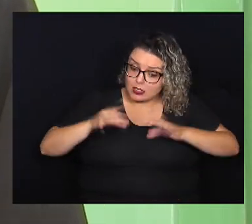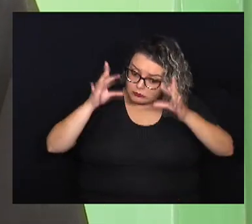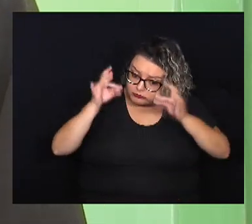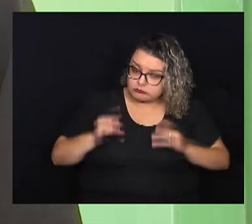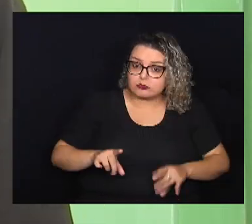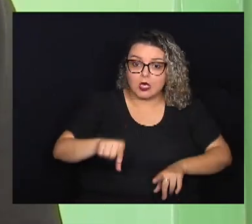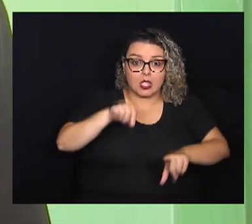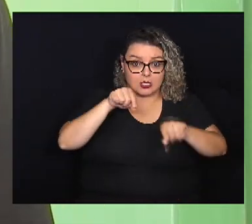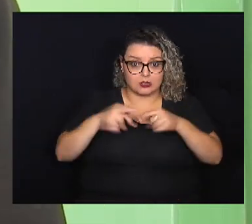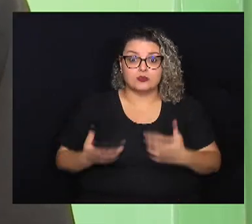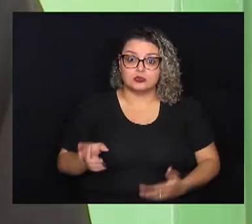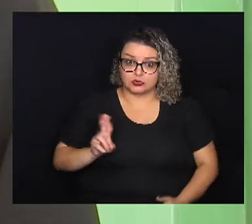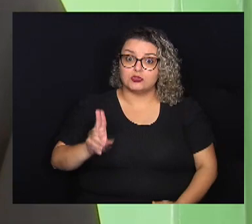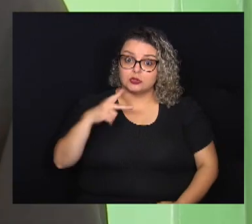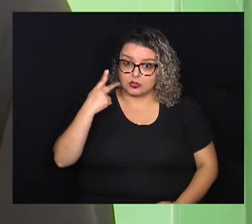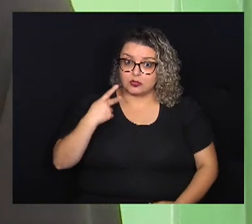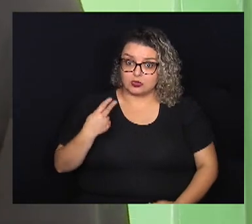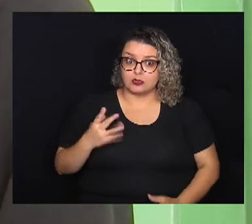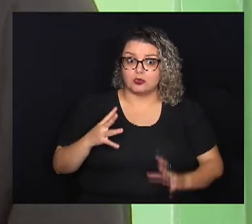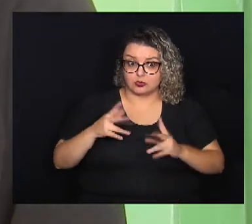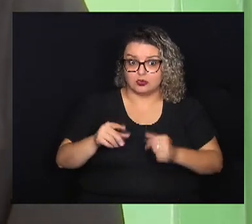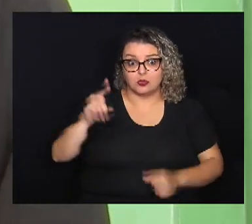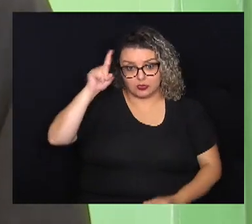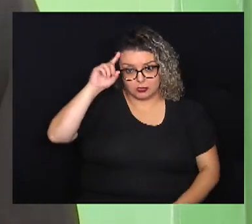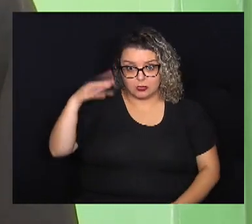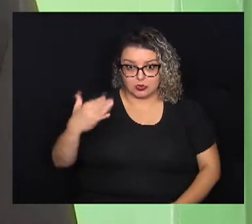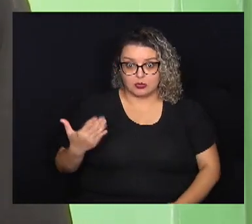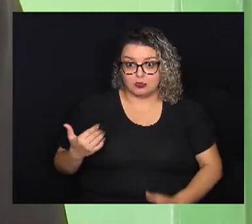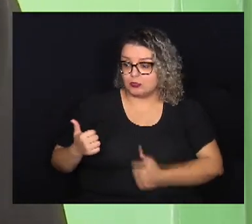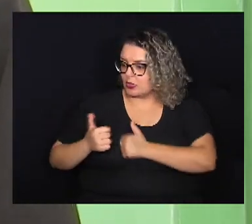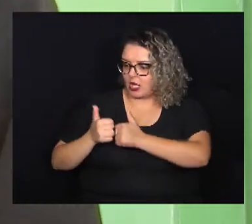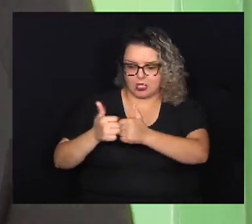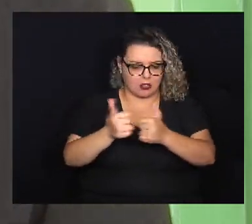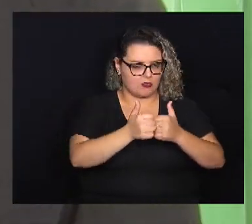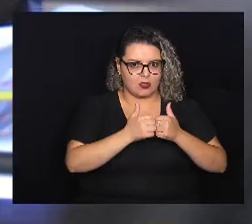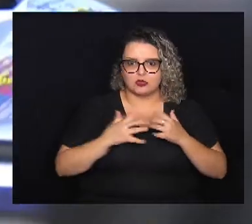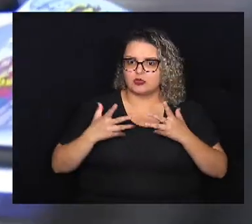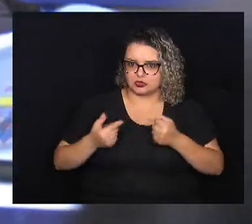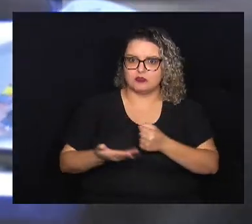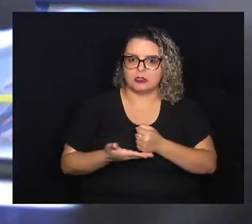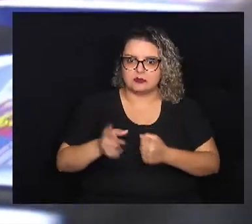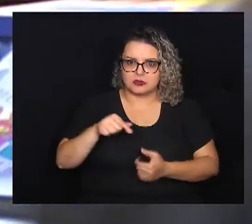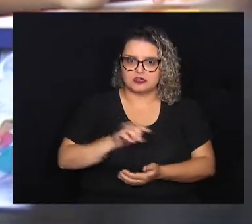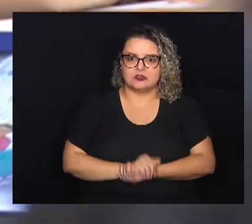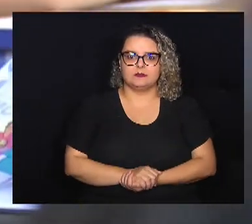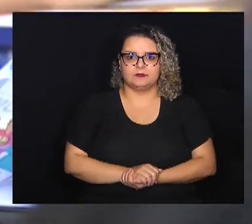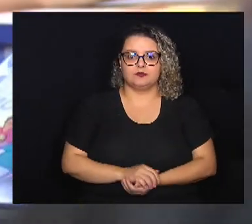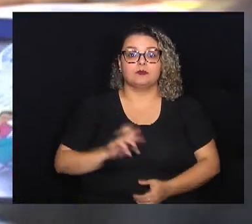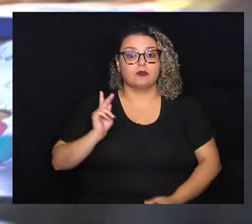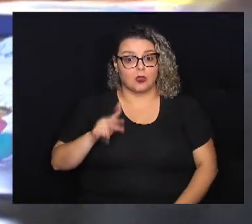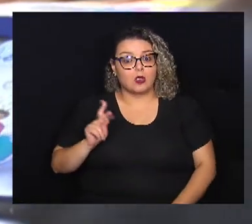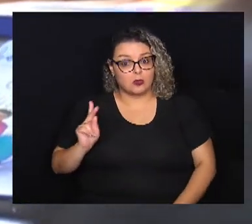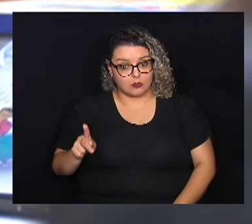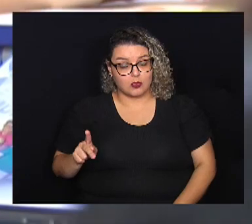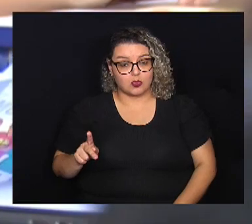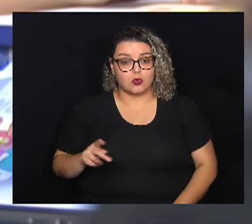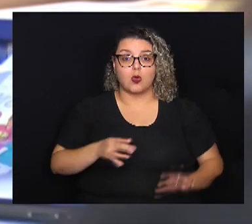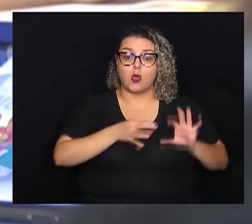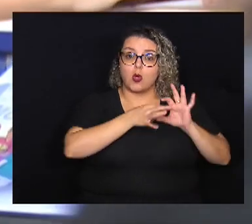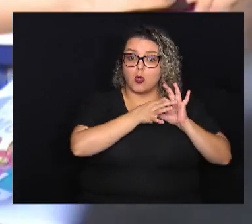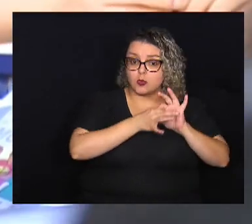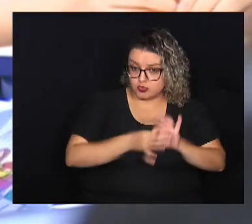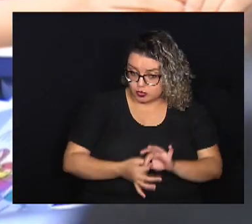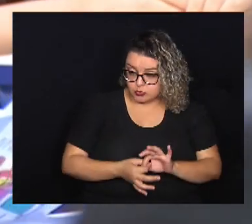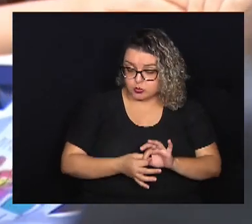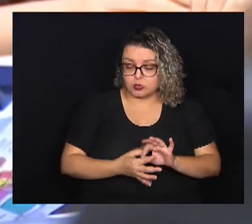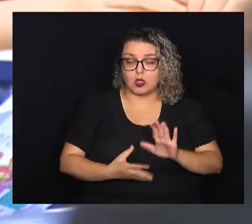e usar a política todo dia porque está em toda a volta e basicamente é isso Para os professores o conteúdo do Câmara